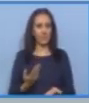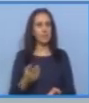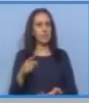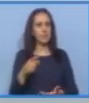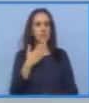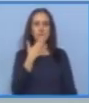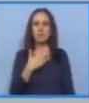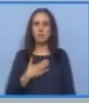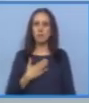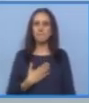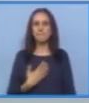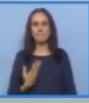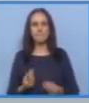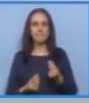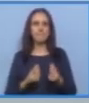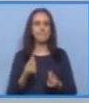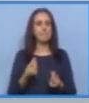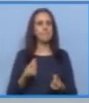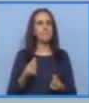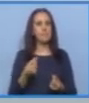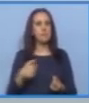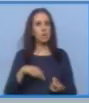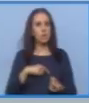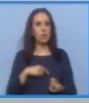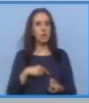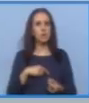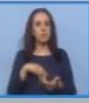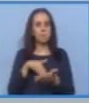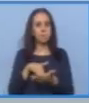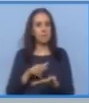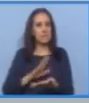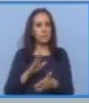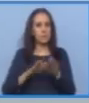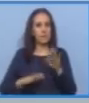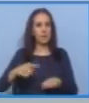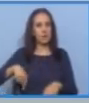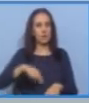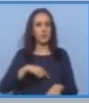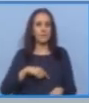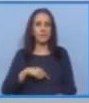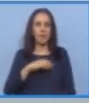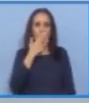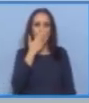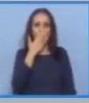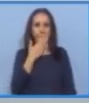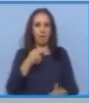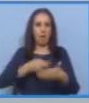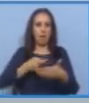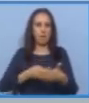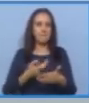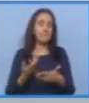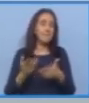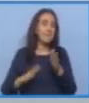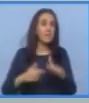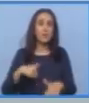possa fazer sair destas trincheiras em que às vezes corremos o risco de ficar metidos, às vezes